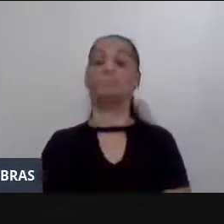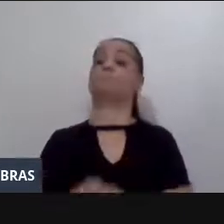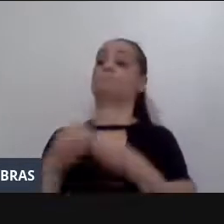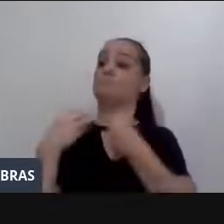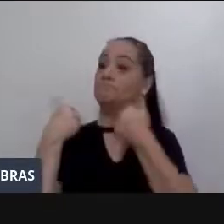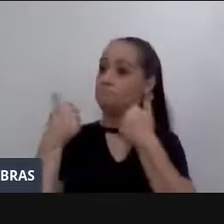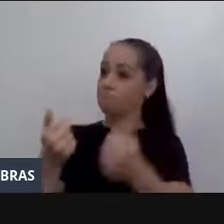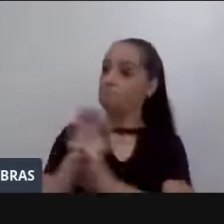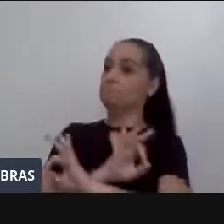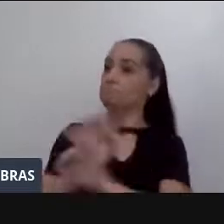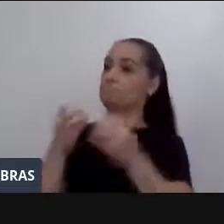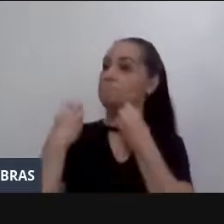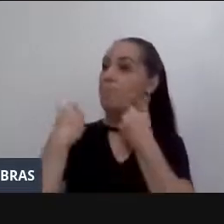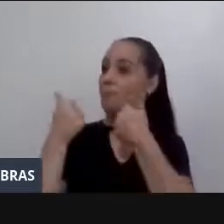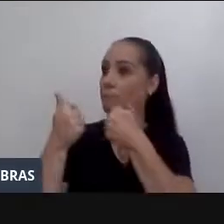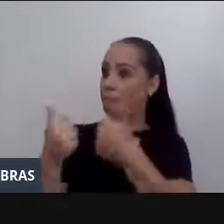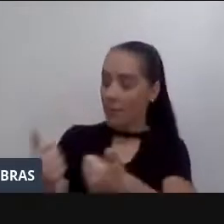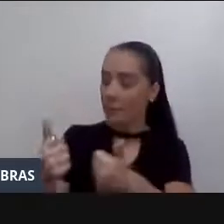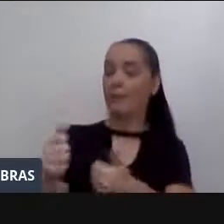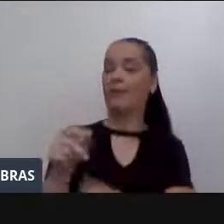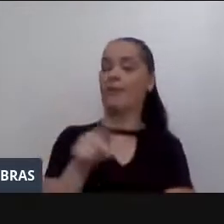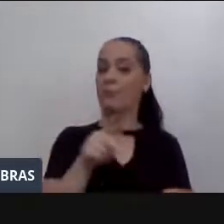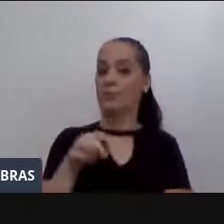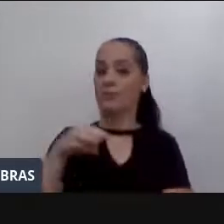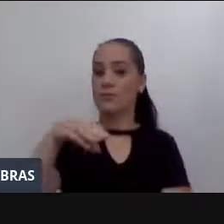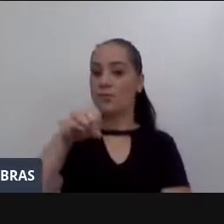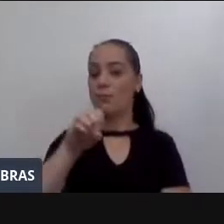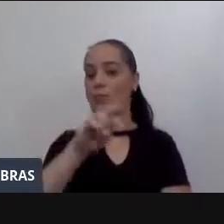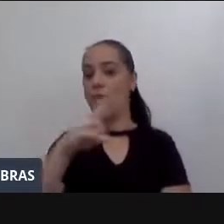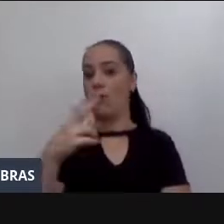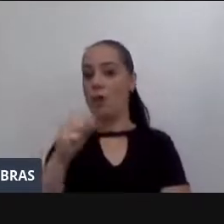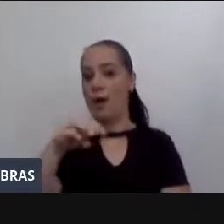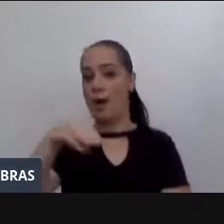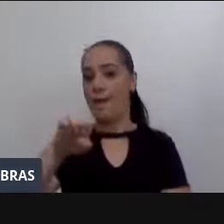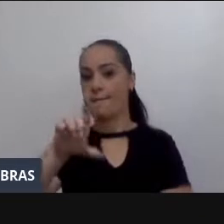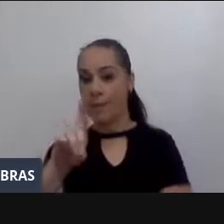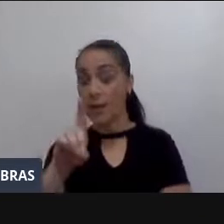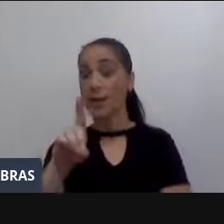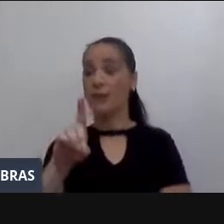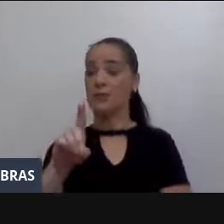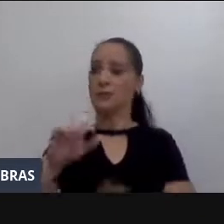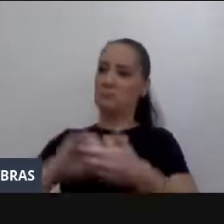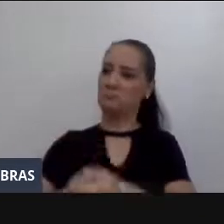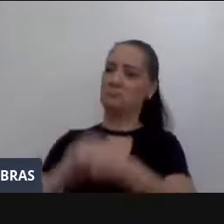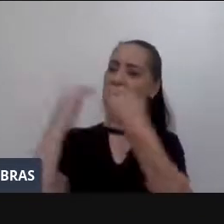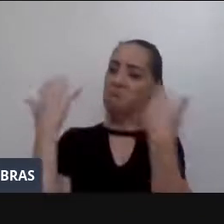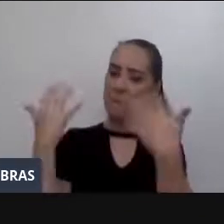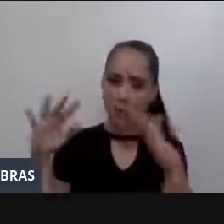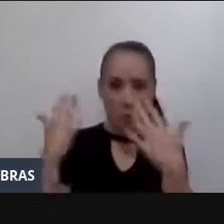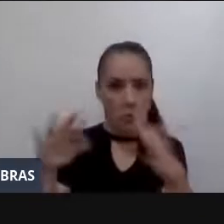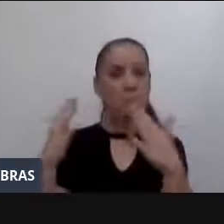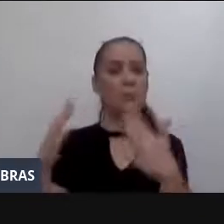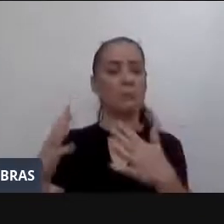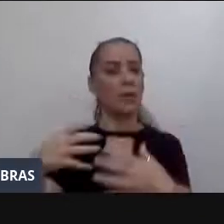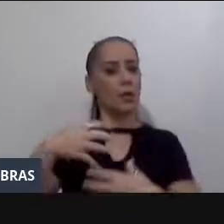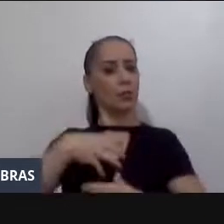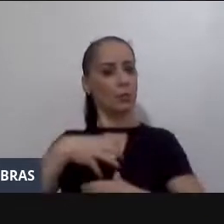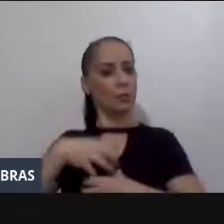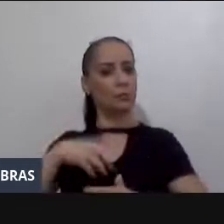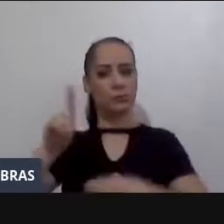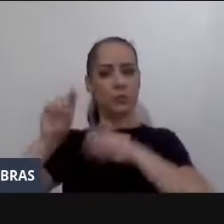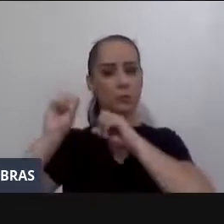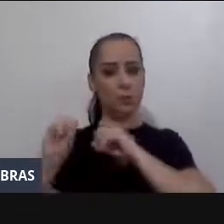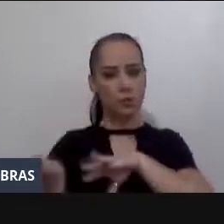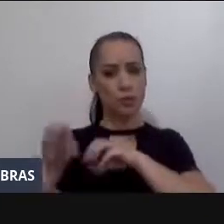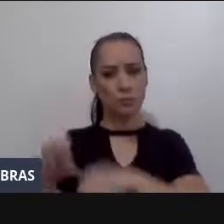Muito bem, doutor Mohamad Irlaj. Meus cumprimentos pela forma didática e direta